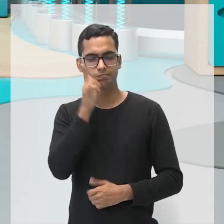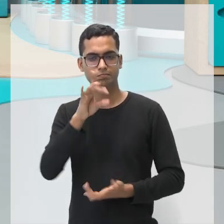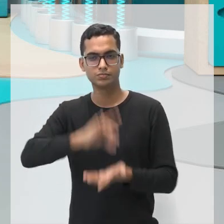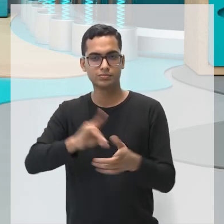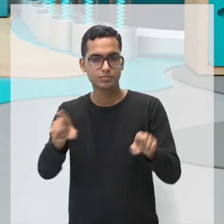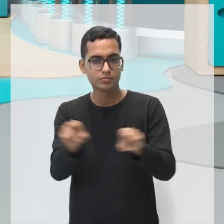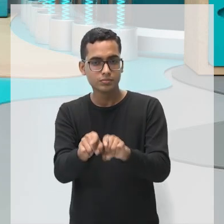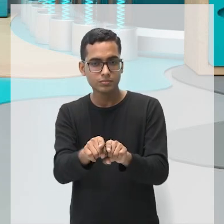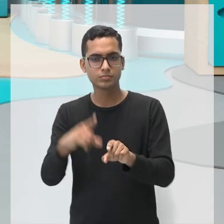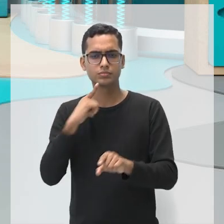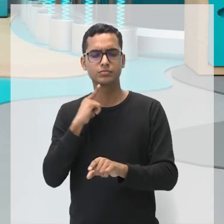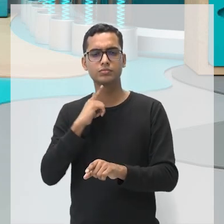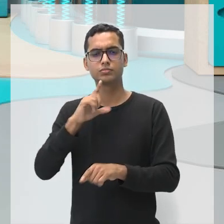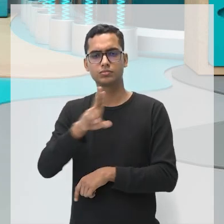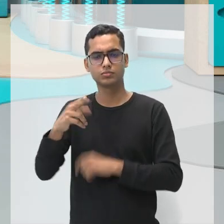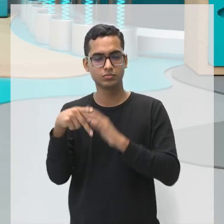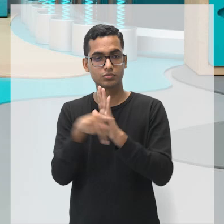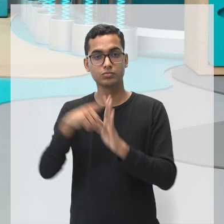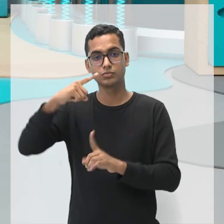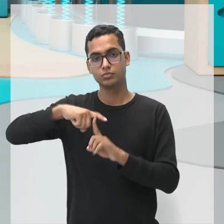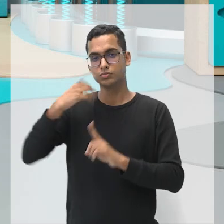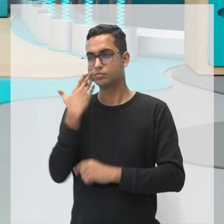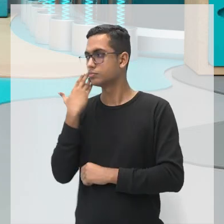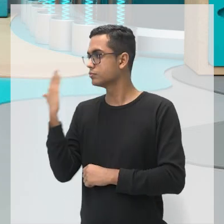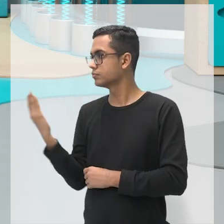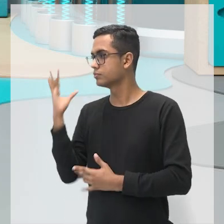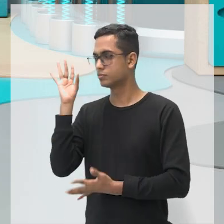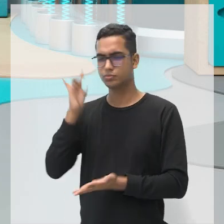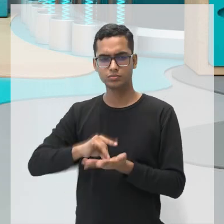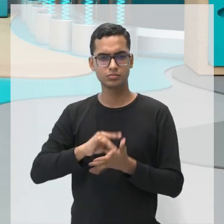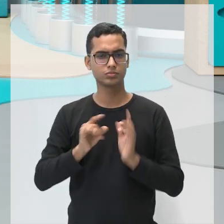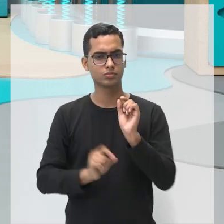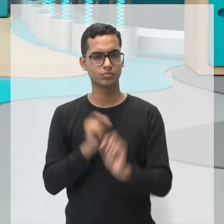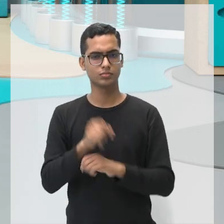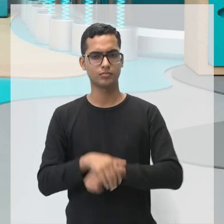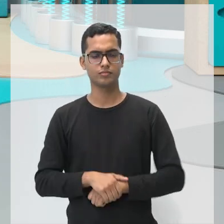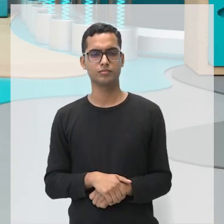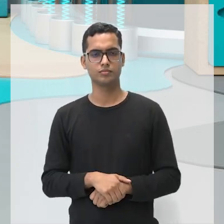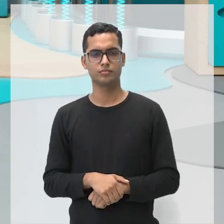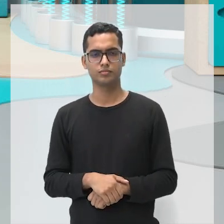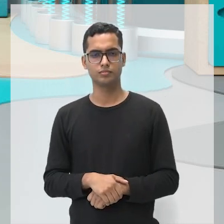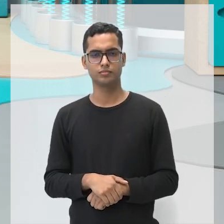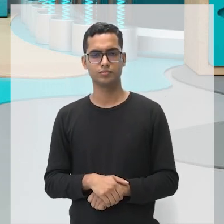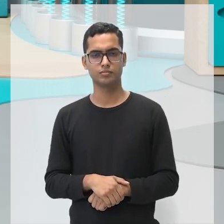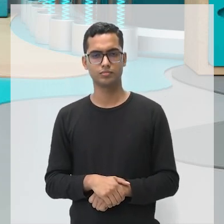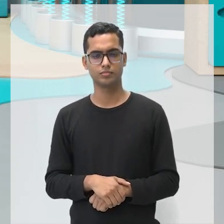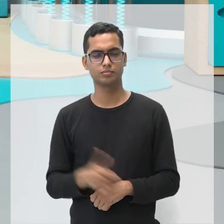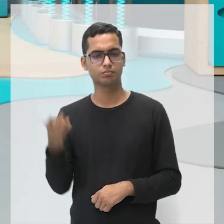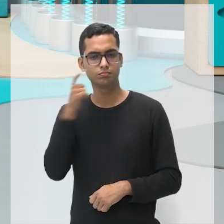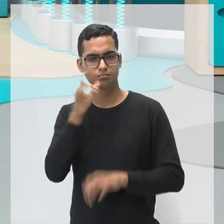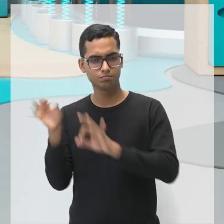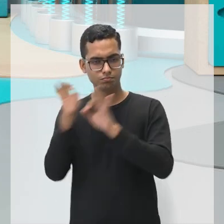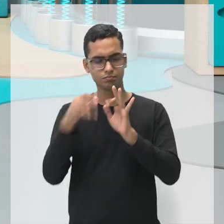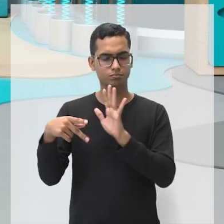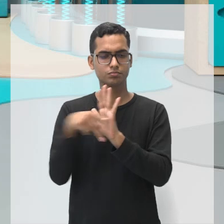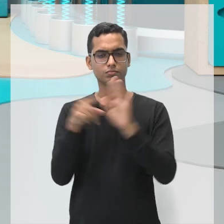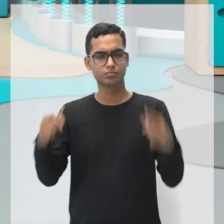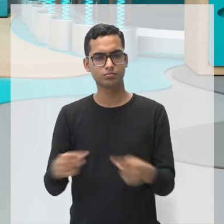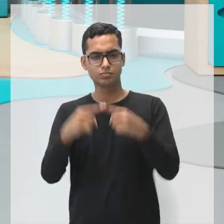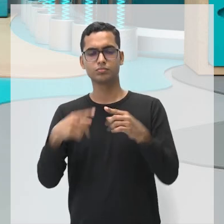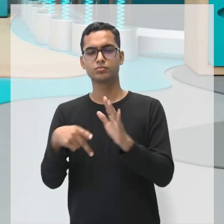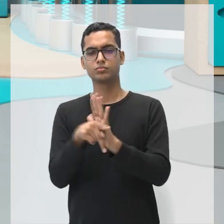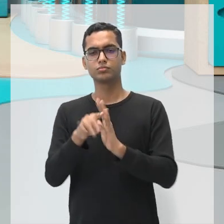para essa modalidade, um dos nomes que é conferido aí ao tacobol.